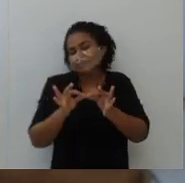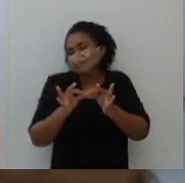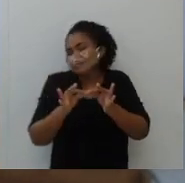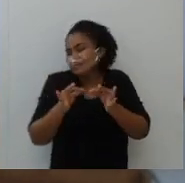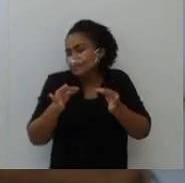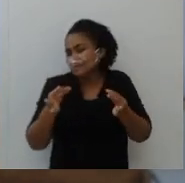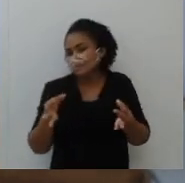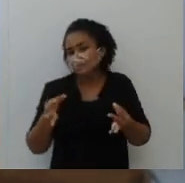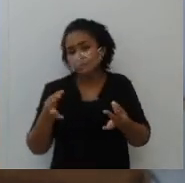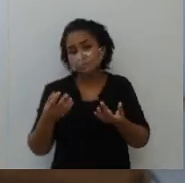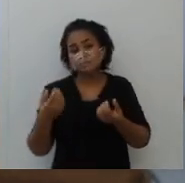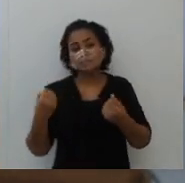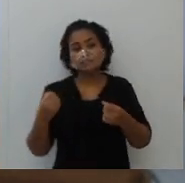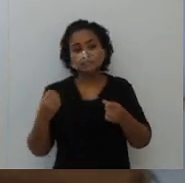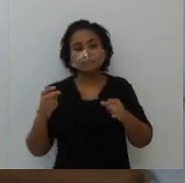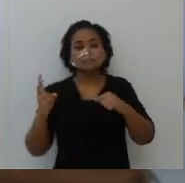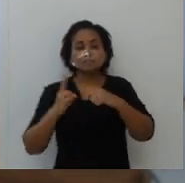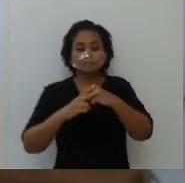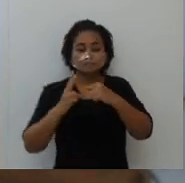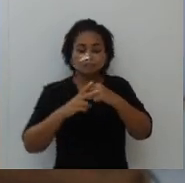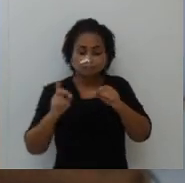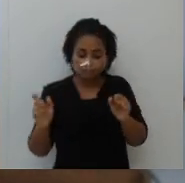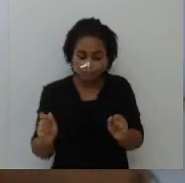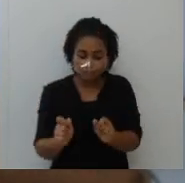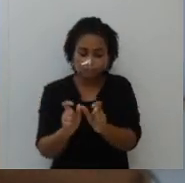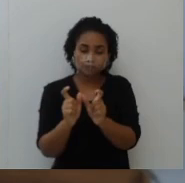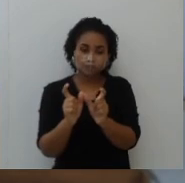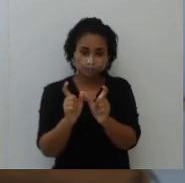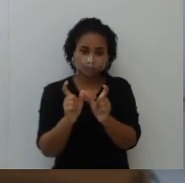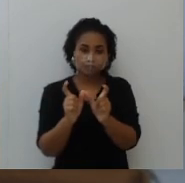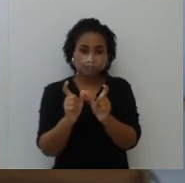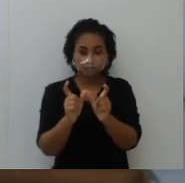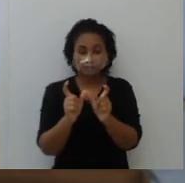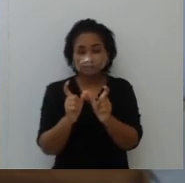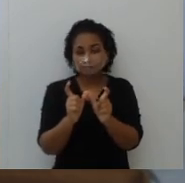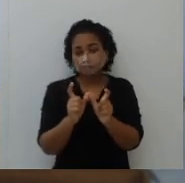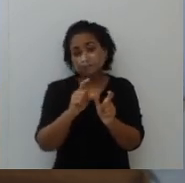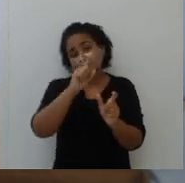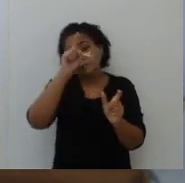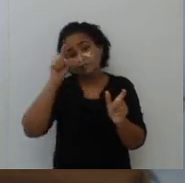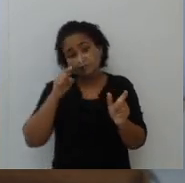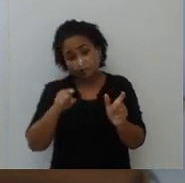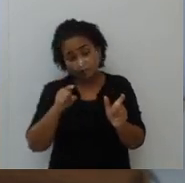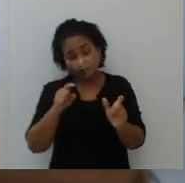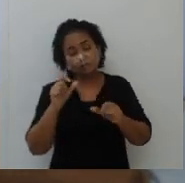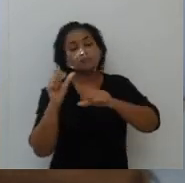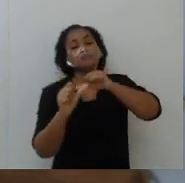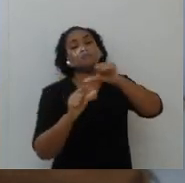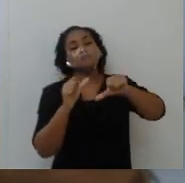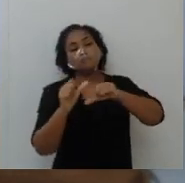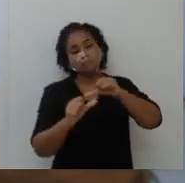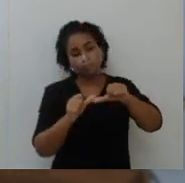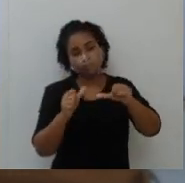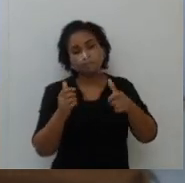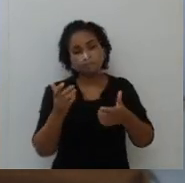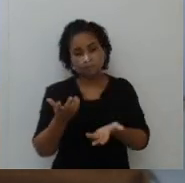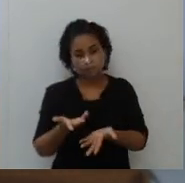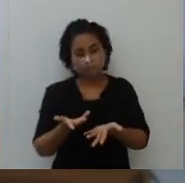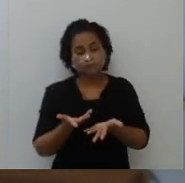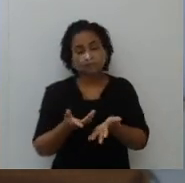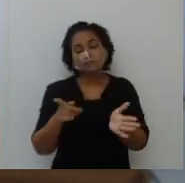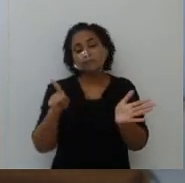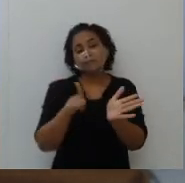que ele precisa de um verbo auxiliar. O do ou does para interrogativa e o don't ou doesn't